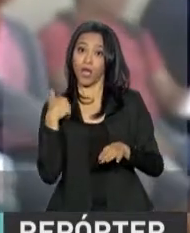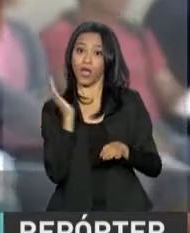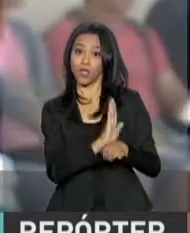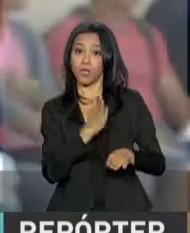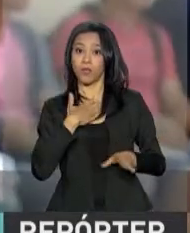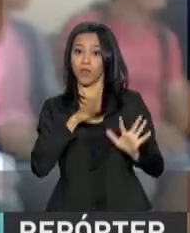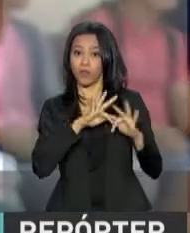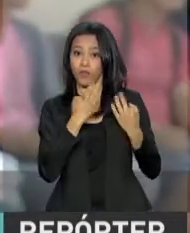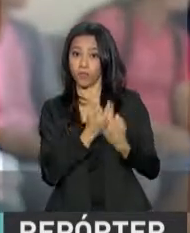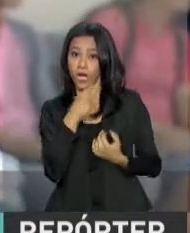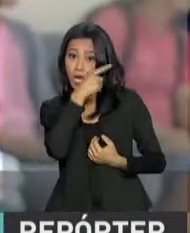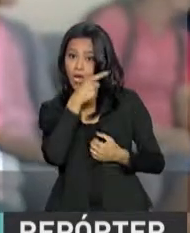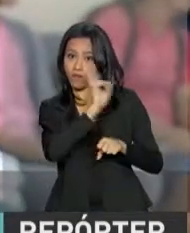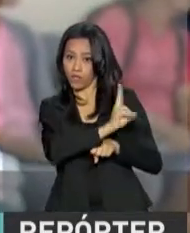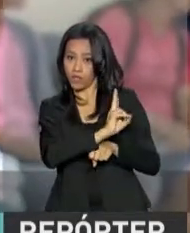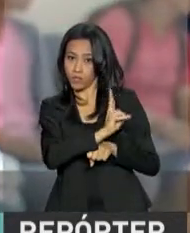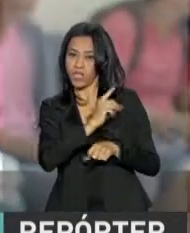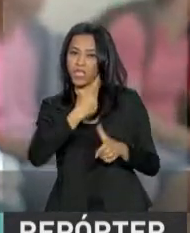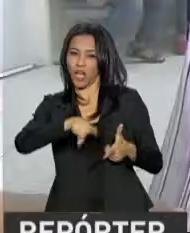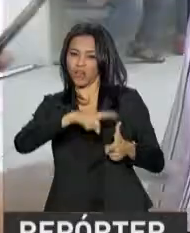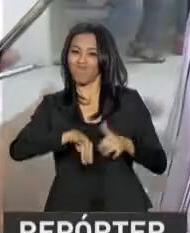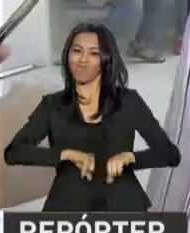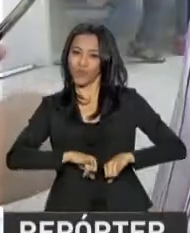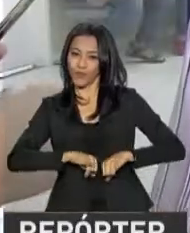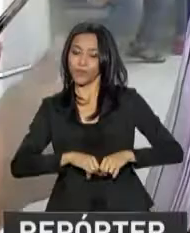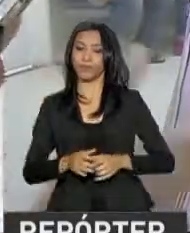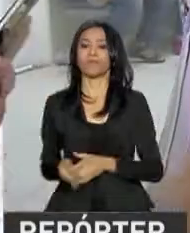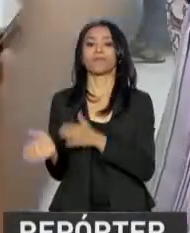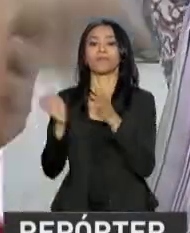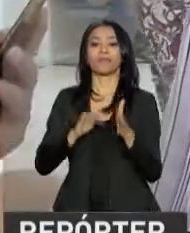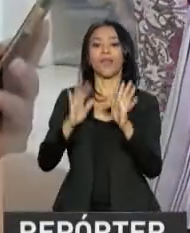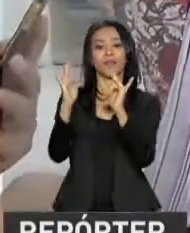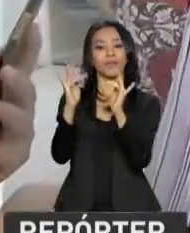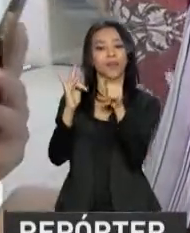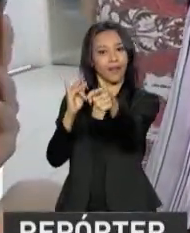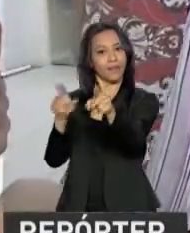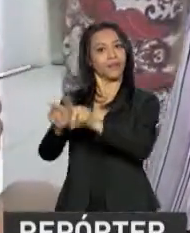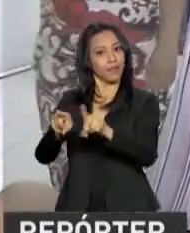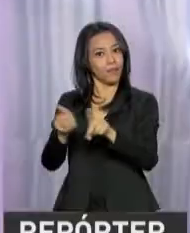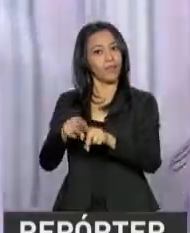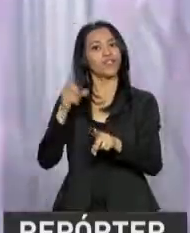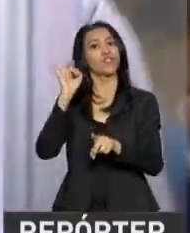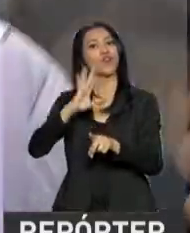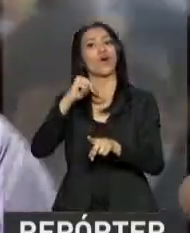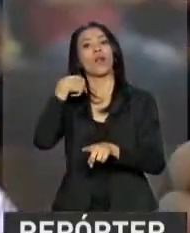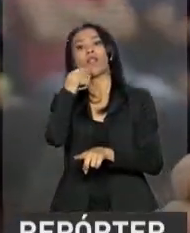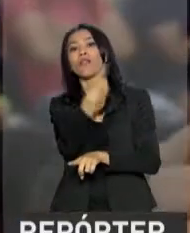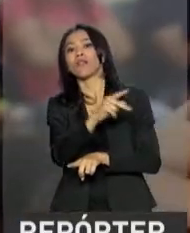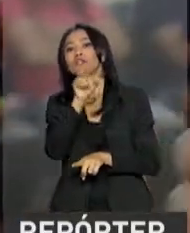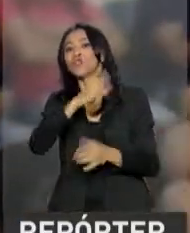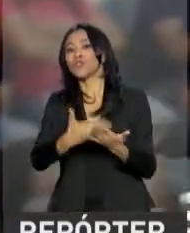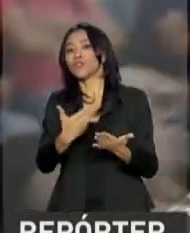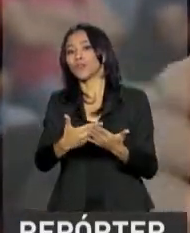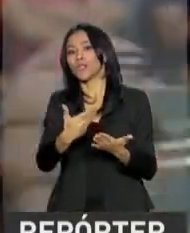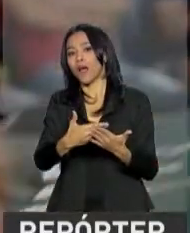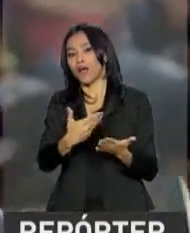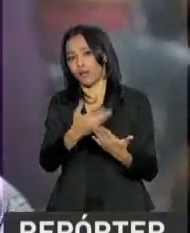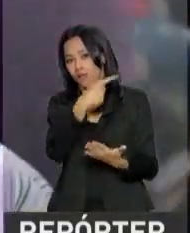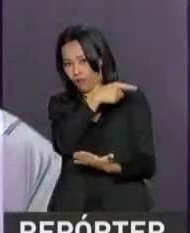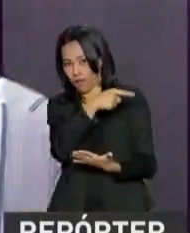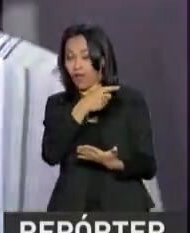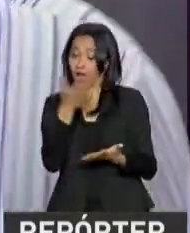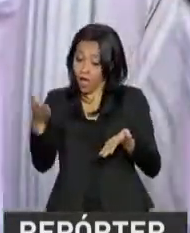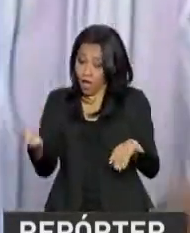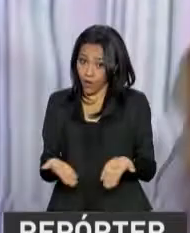está passando com a situação a namorada de jansen também só estudava no país de origem e no brasil quer